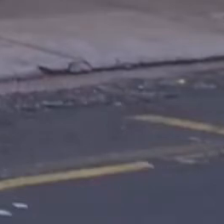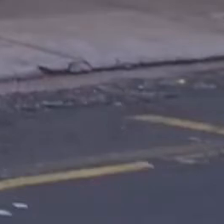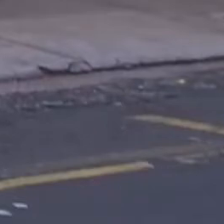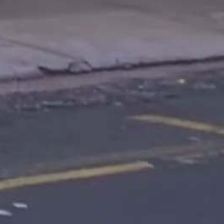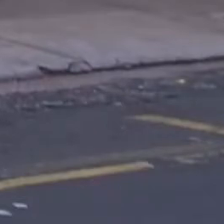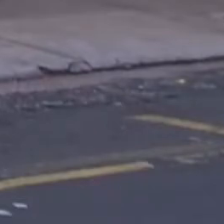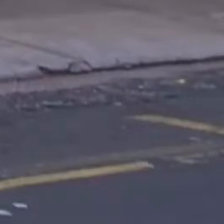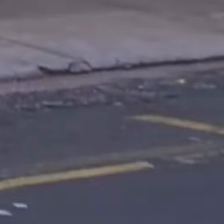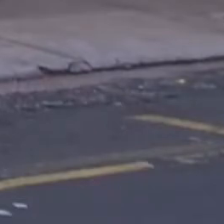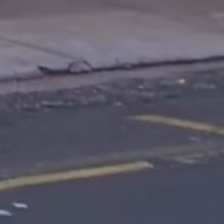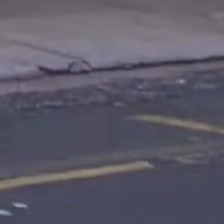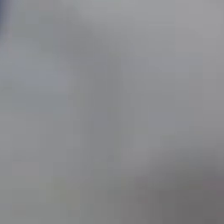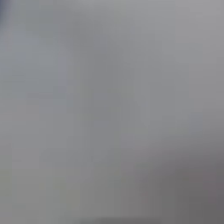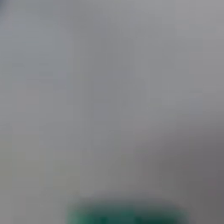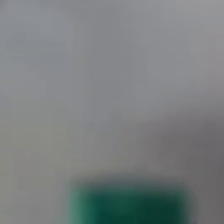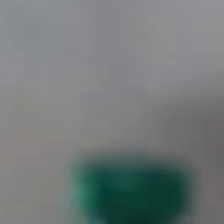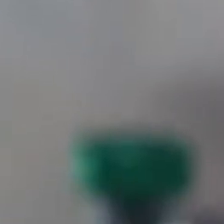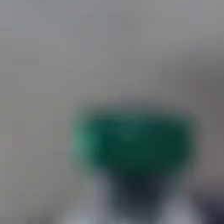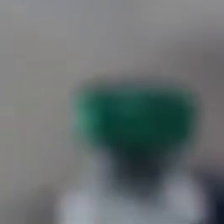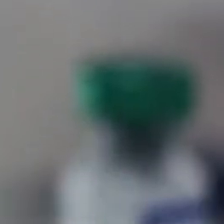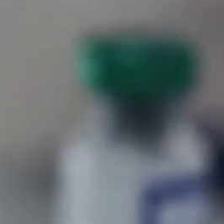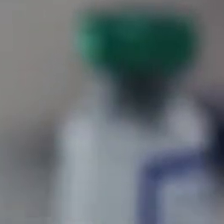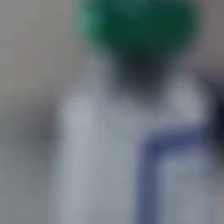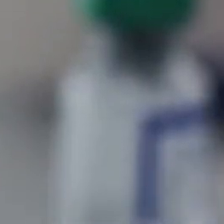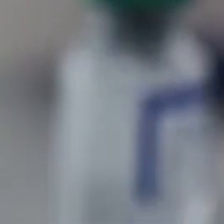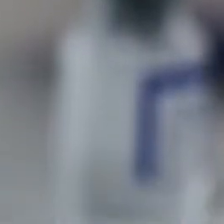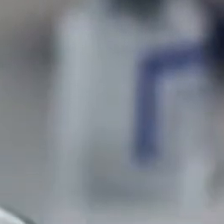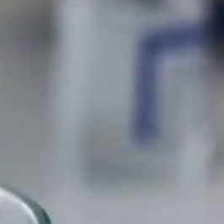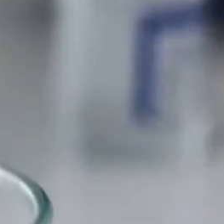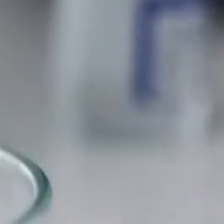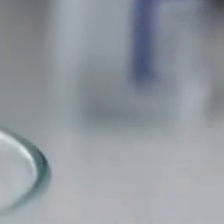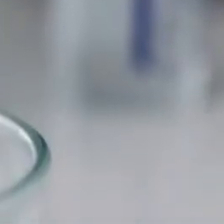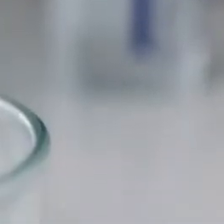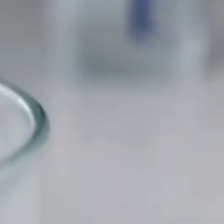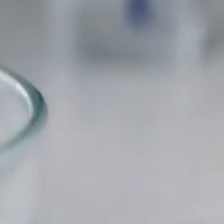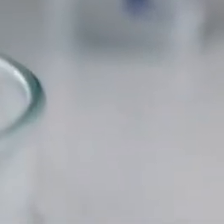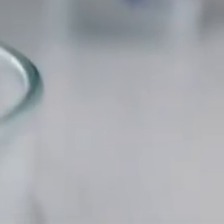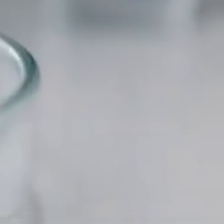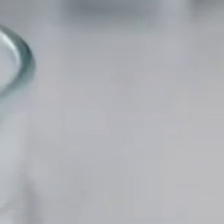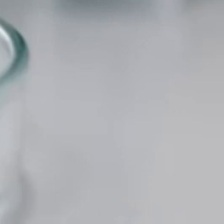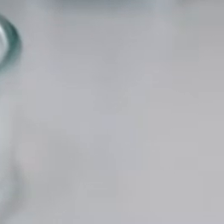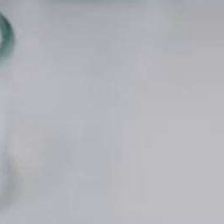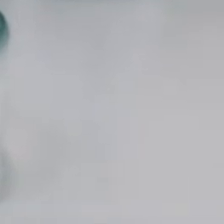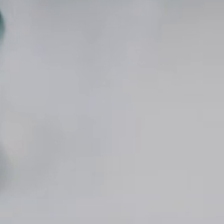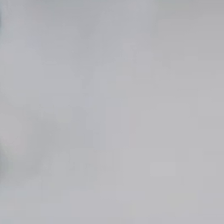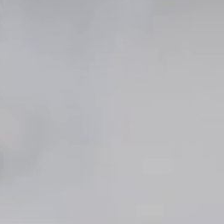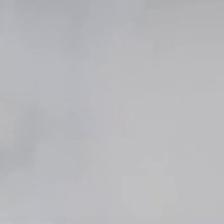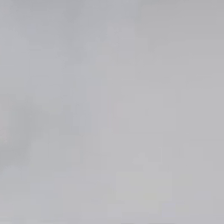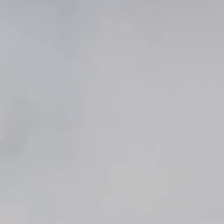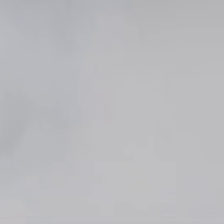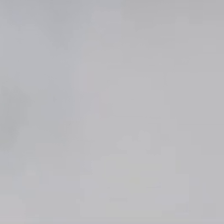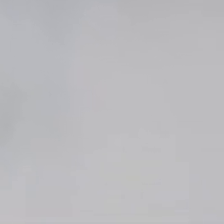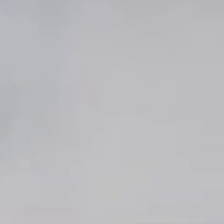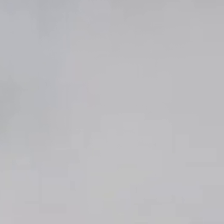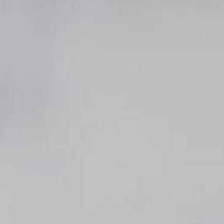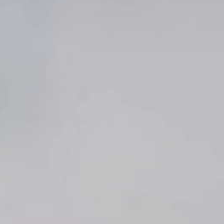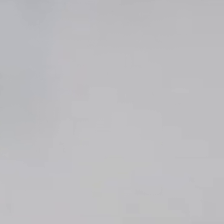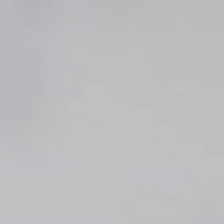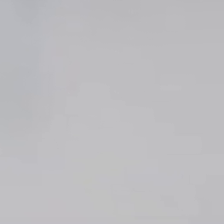os profissionais de saúde. O objetivo é também realizar, em quantidade correspondente à demanda,